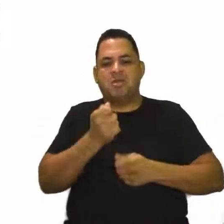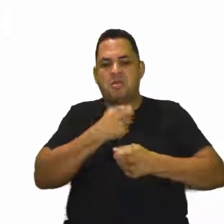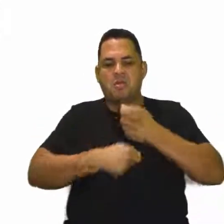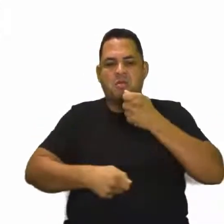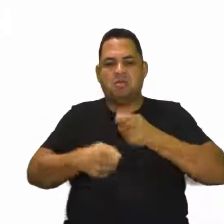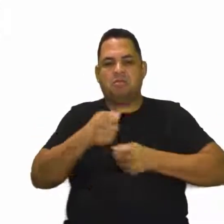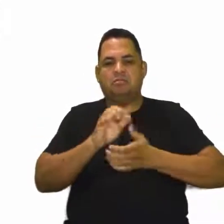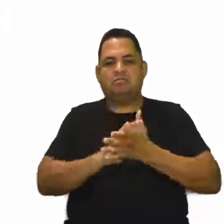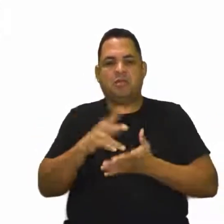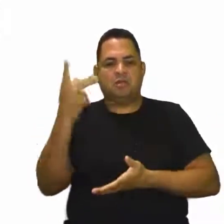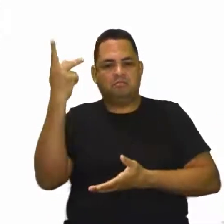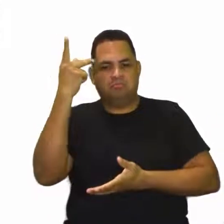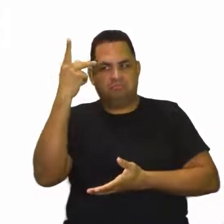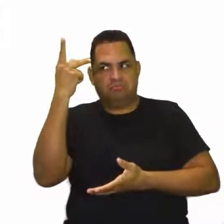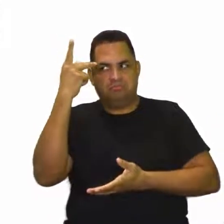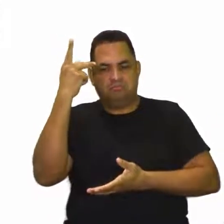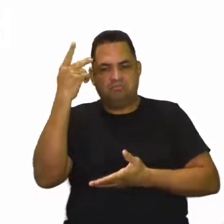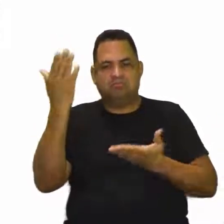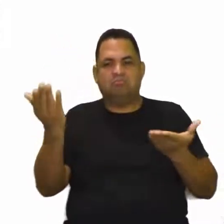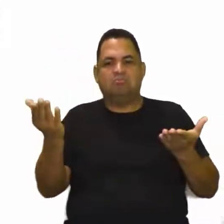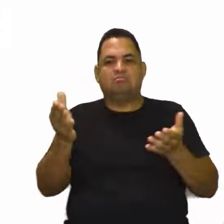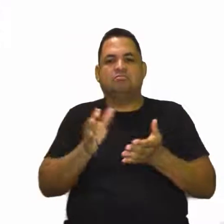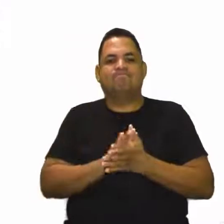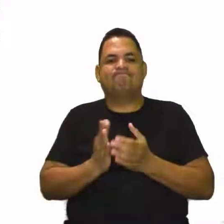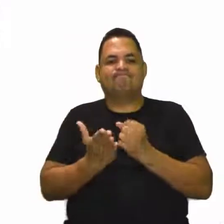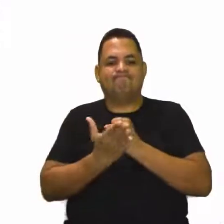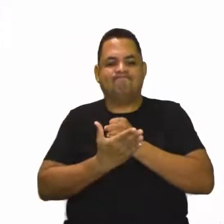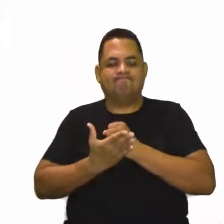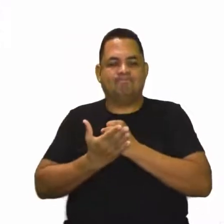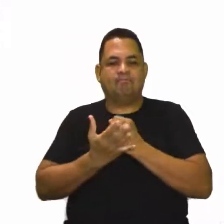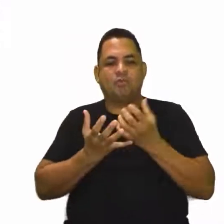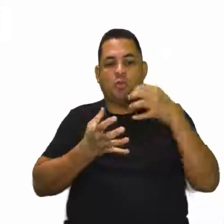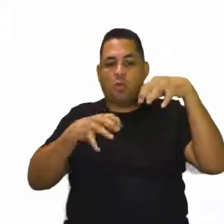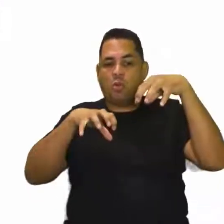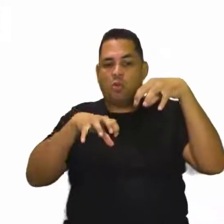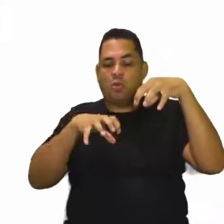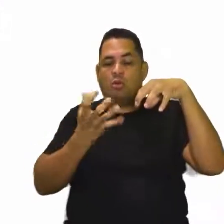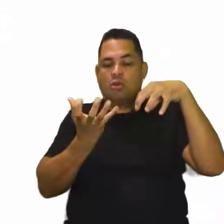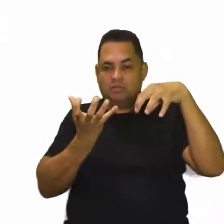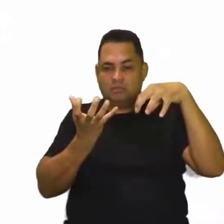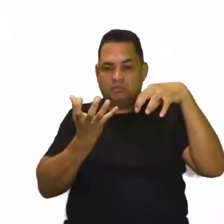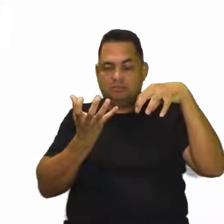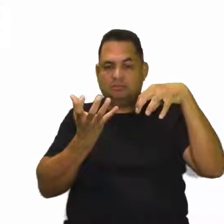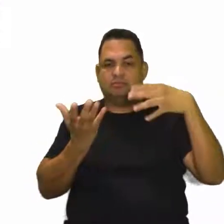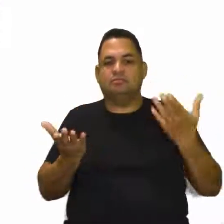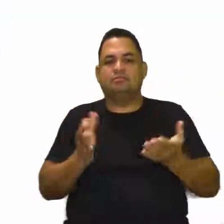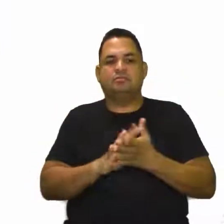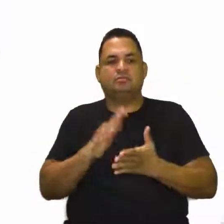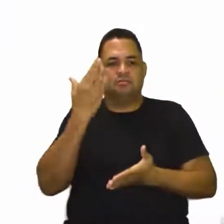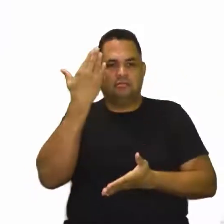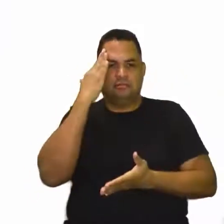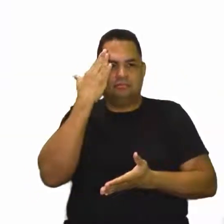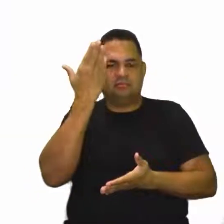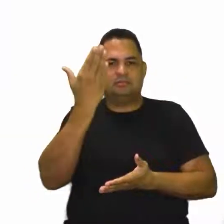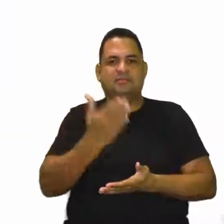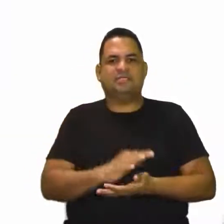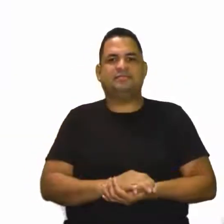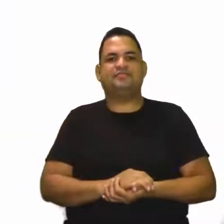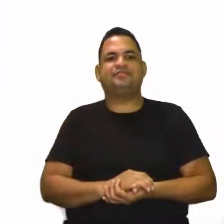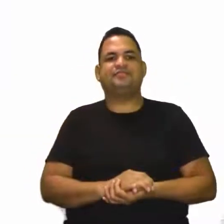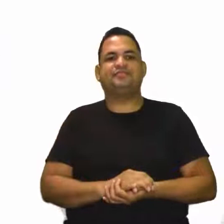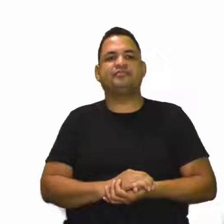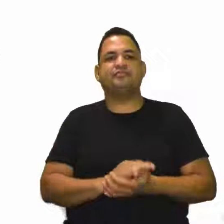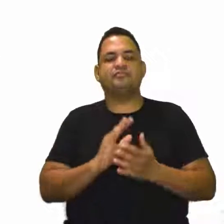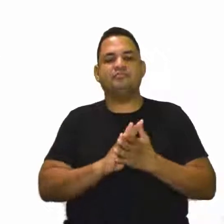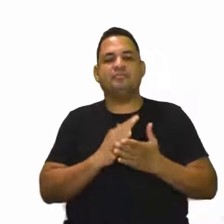principalmente, senhores, São Paulo, que era a base no Congresso. Tá entendendo? Olha lá, com